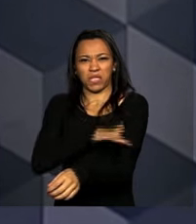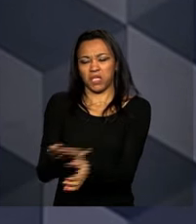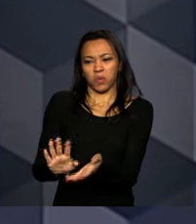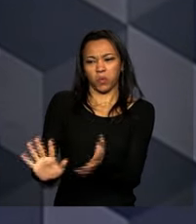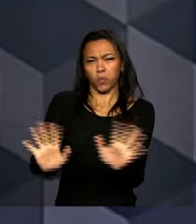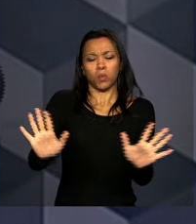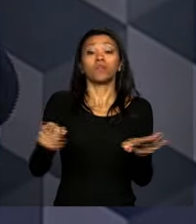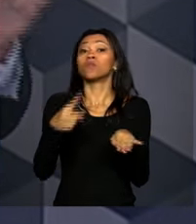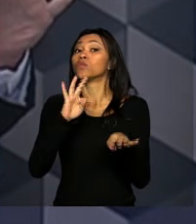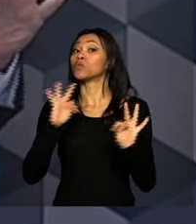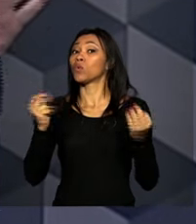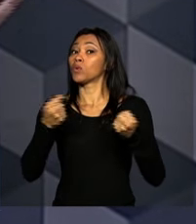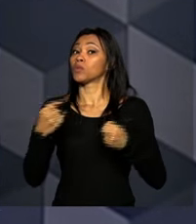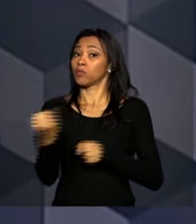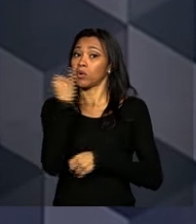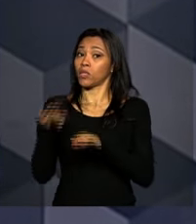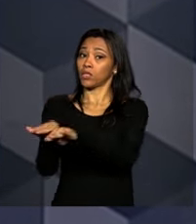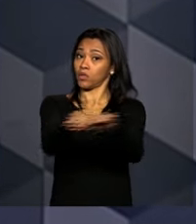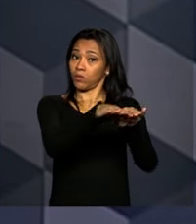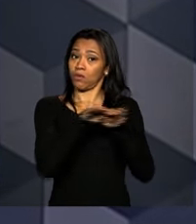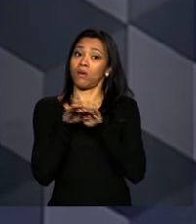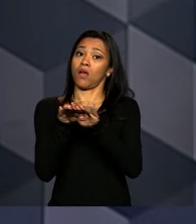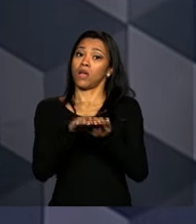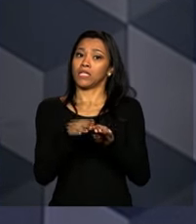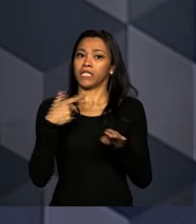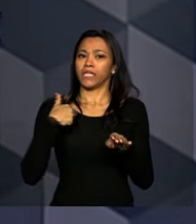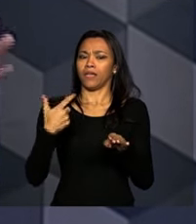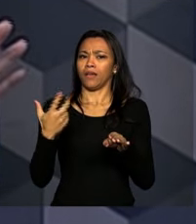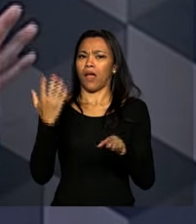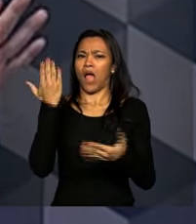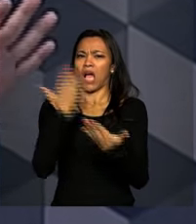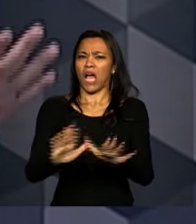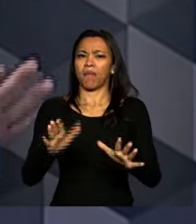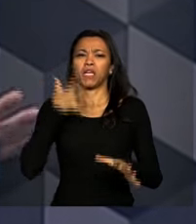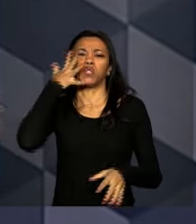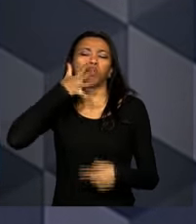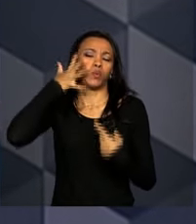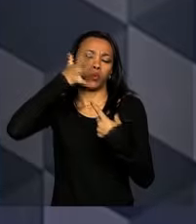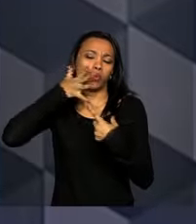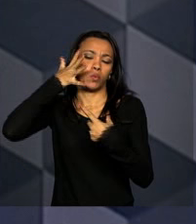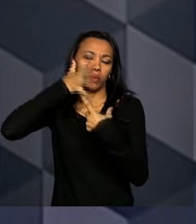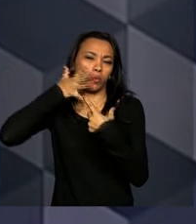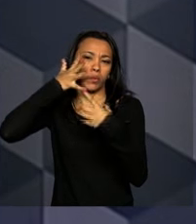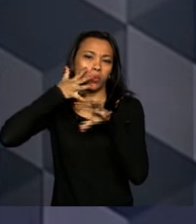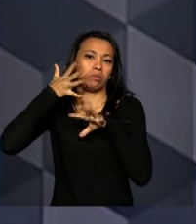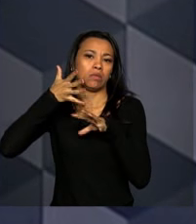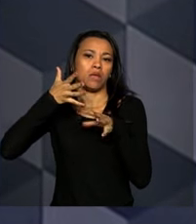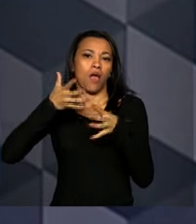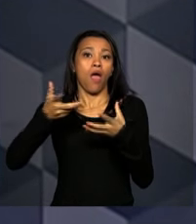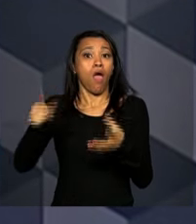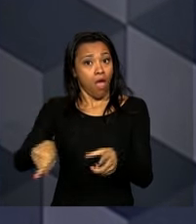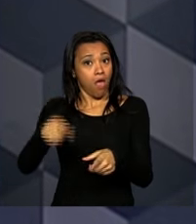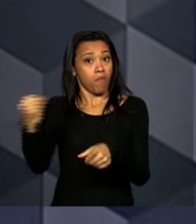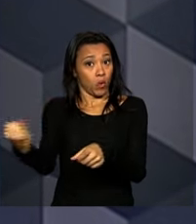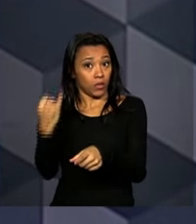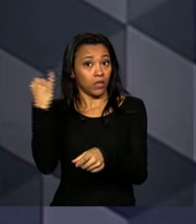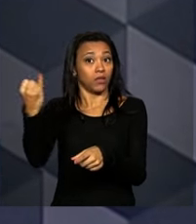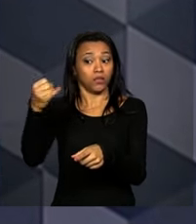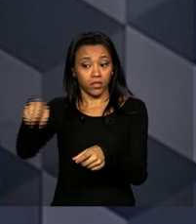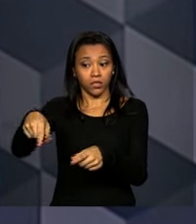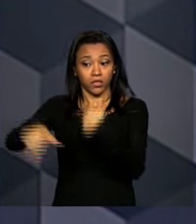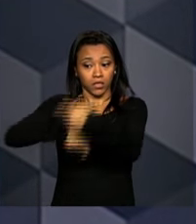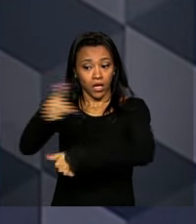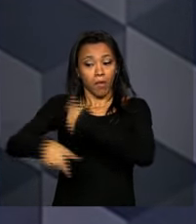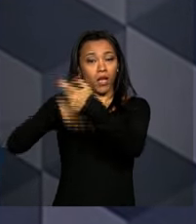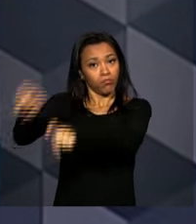e aqui nós acabamos com aquele discurso que divide, porque é importante que a gente tenha o agricultor familiar produzindo alimentos, que